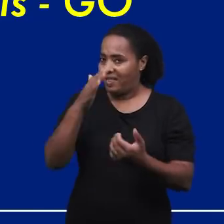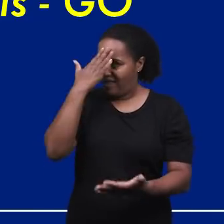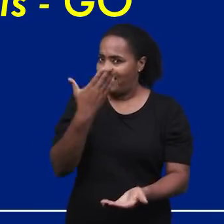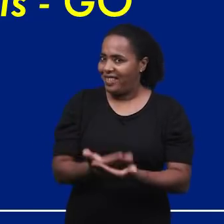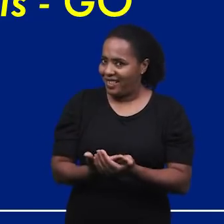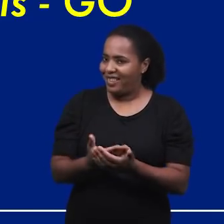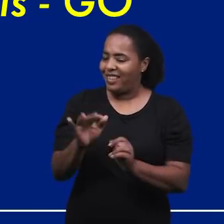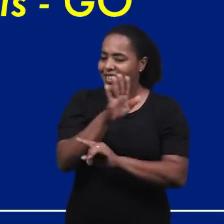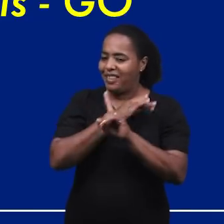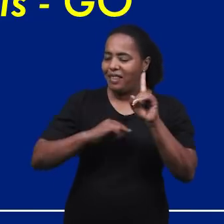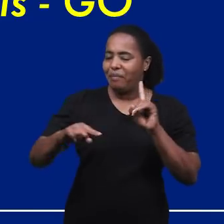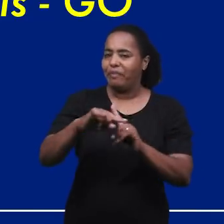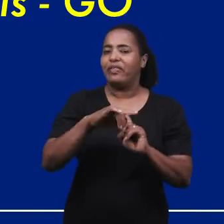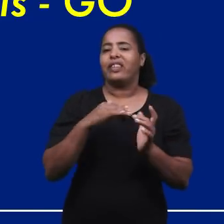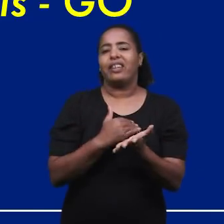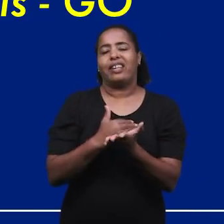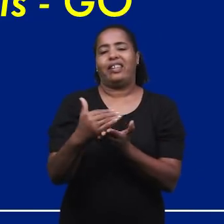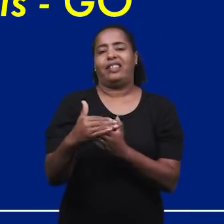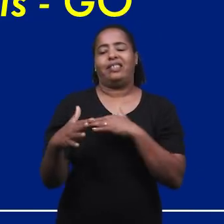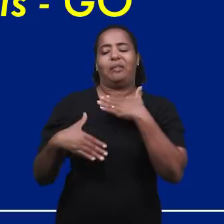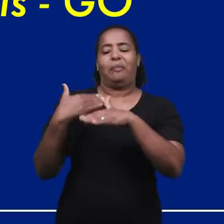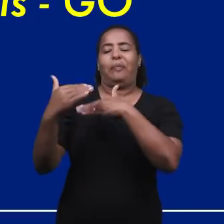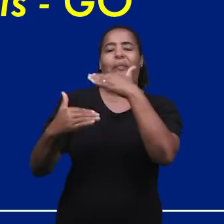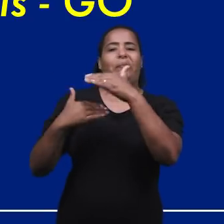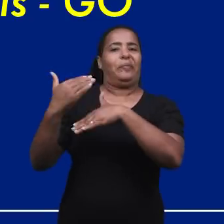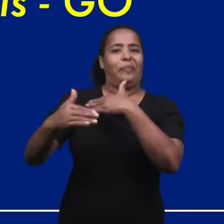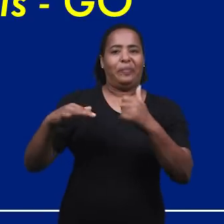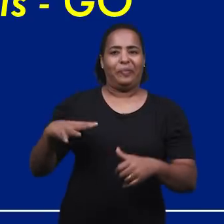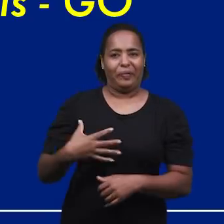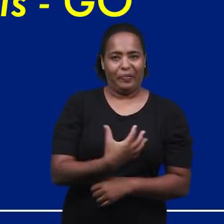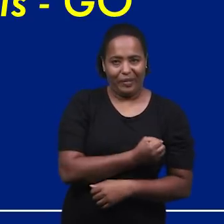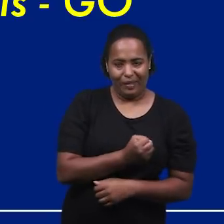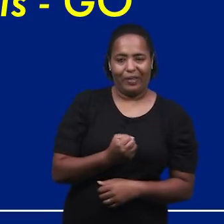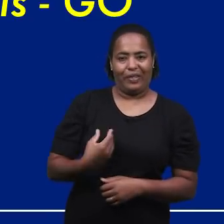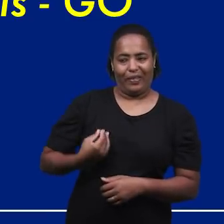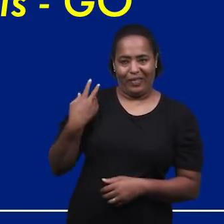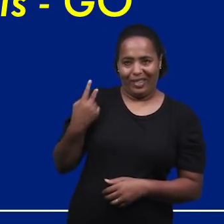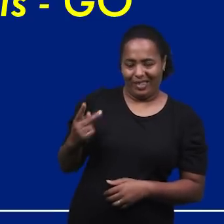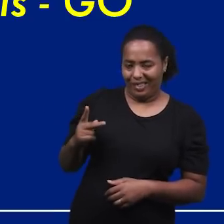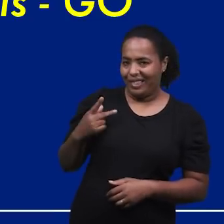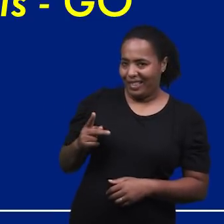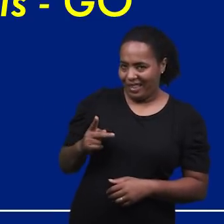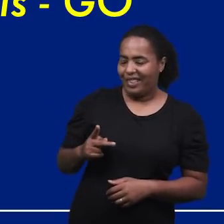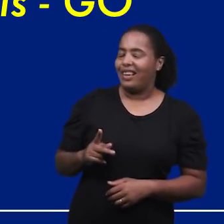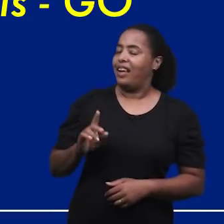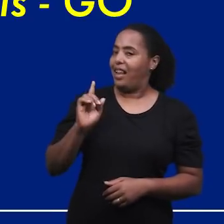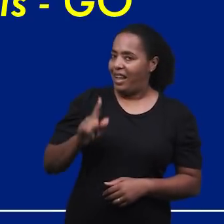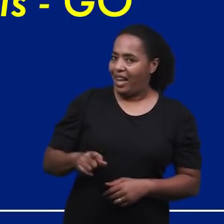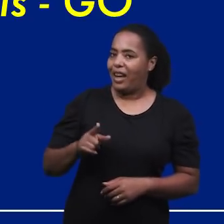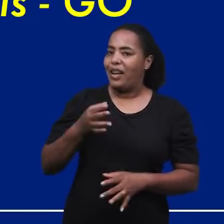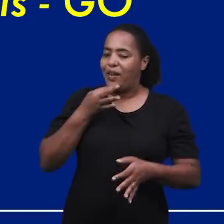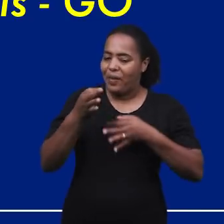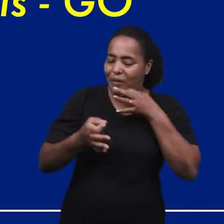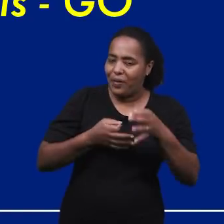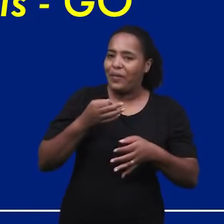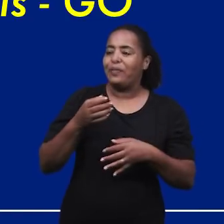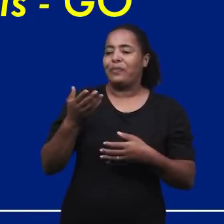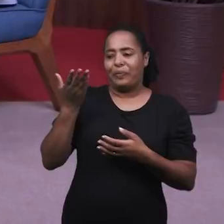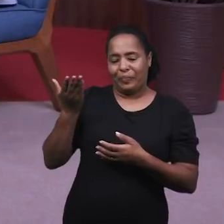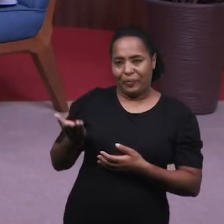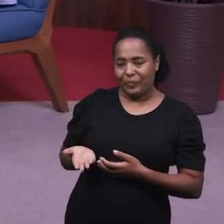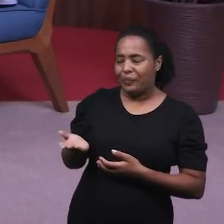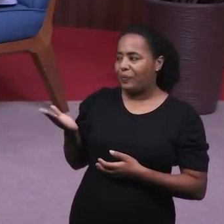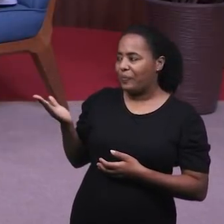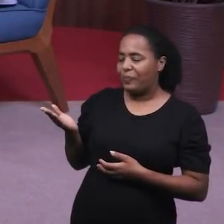Jesus, inicia-se o processo da salvação na vida desse homem, claro. Esse é o comentário de Pedro Henrique